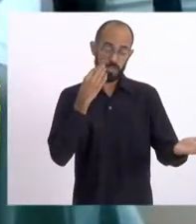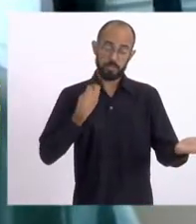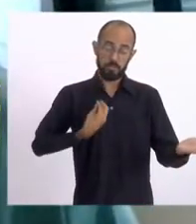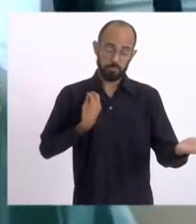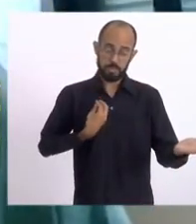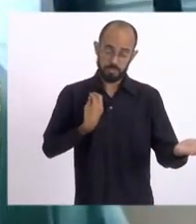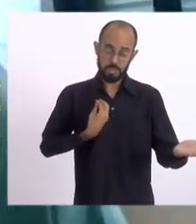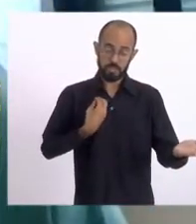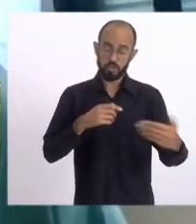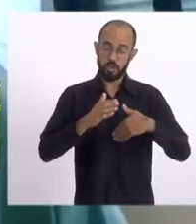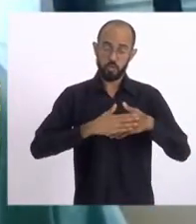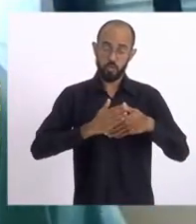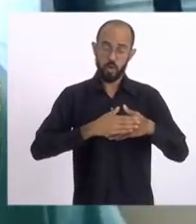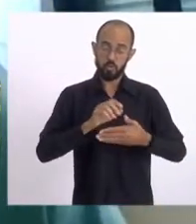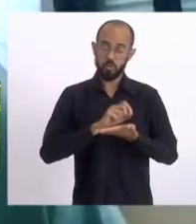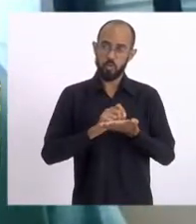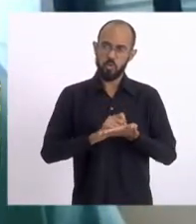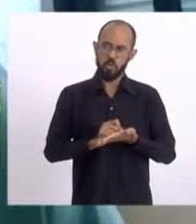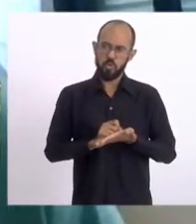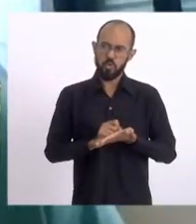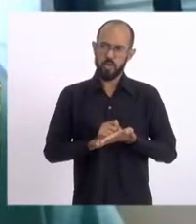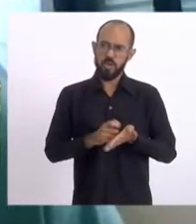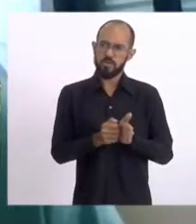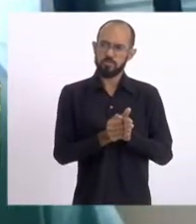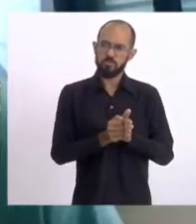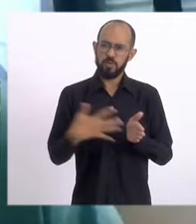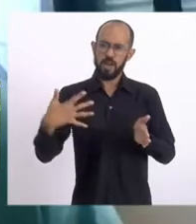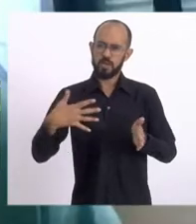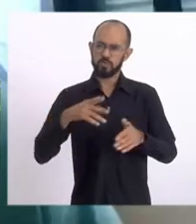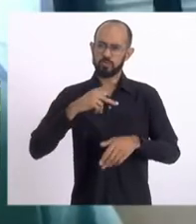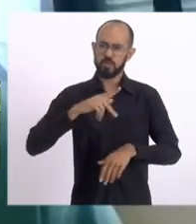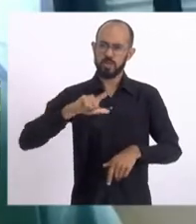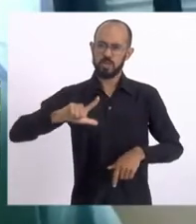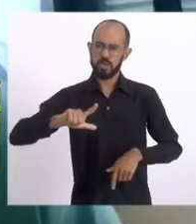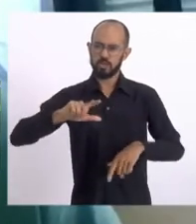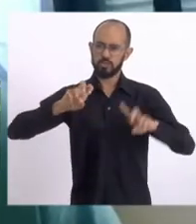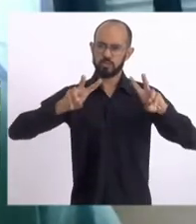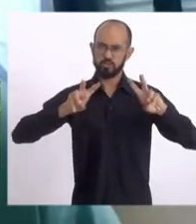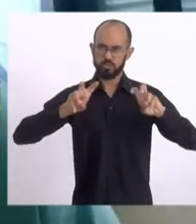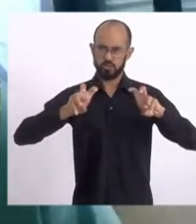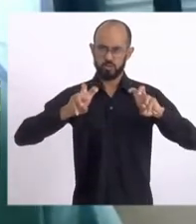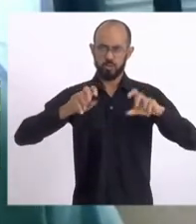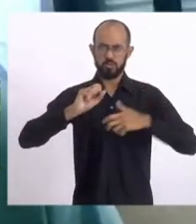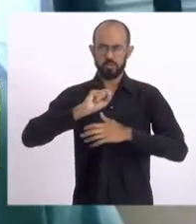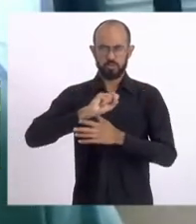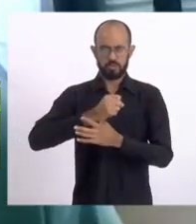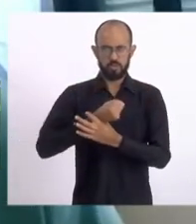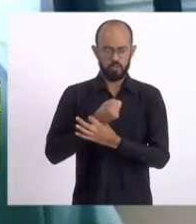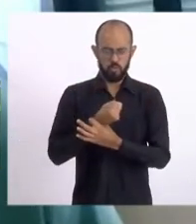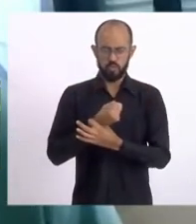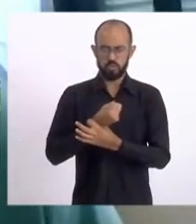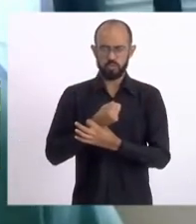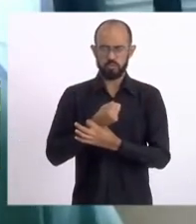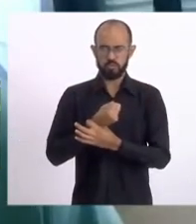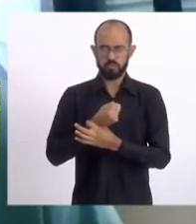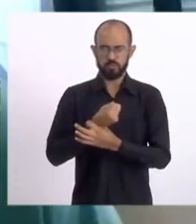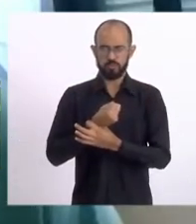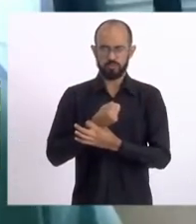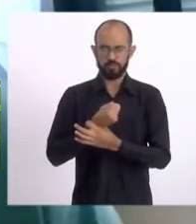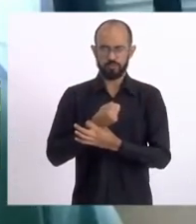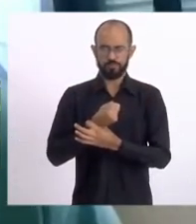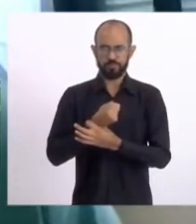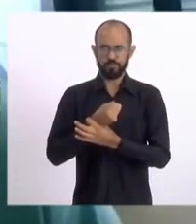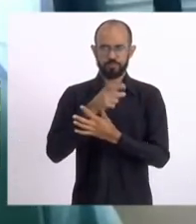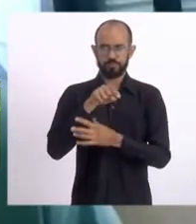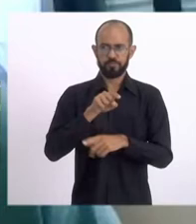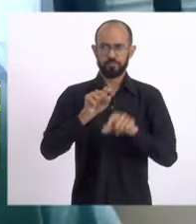aqui, que é o autor. Vários projetos sobre a questão de seguros é que a